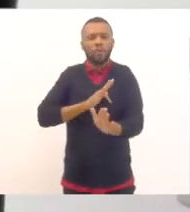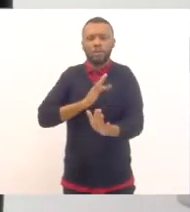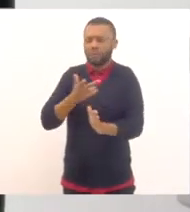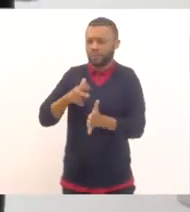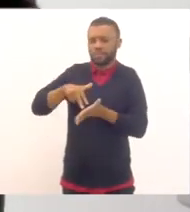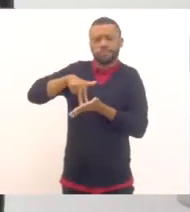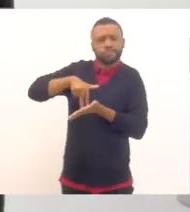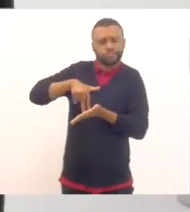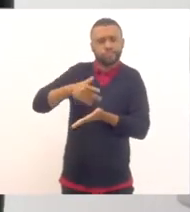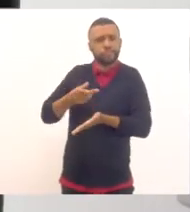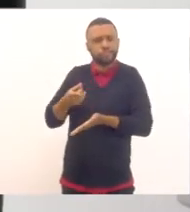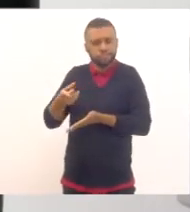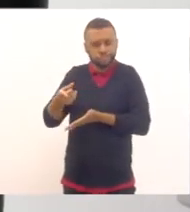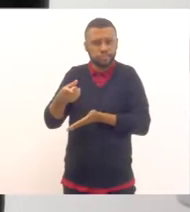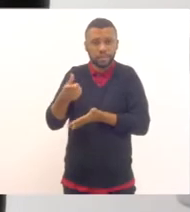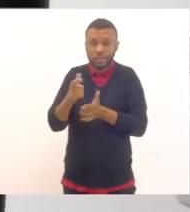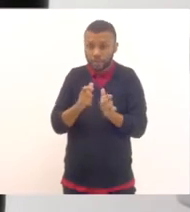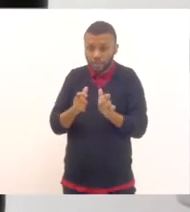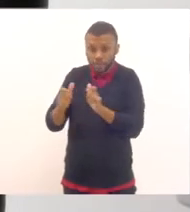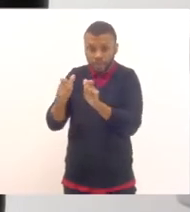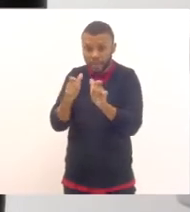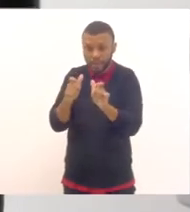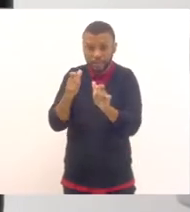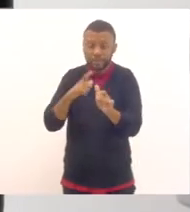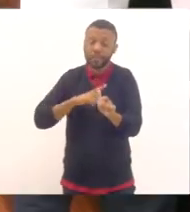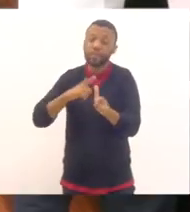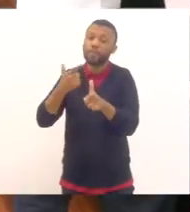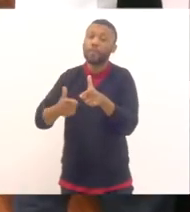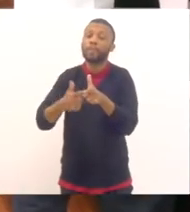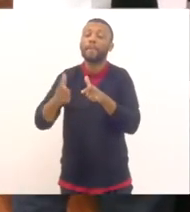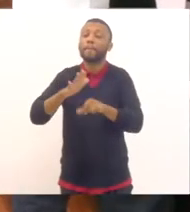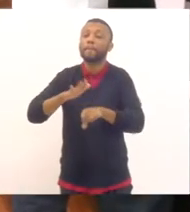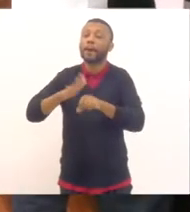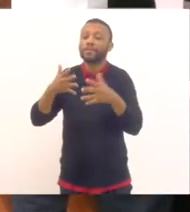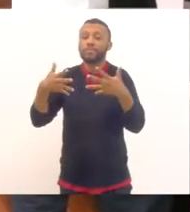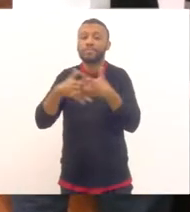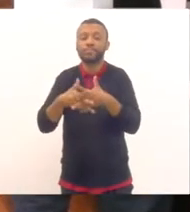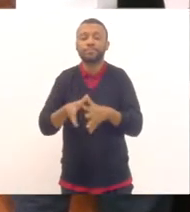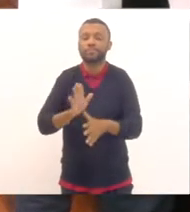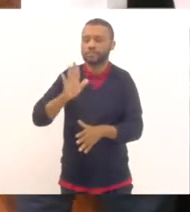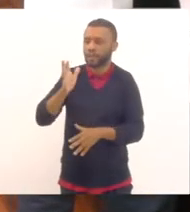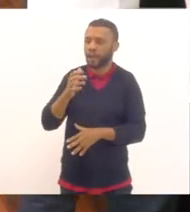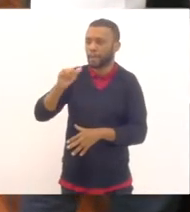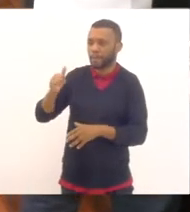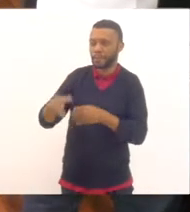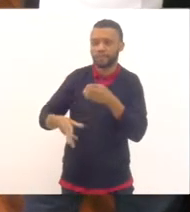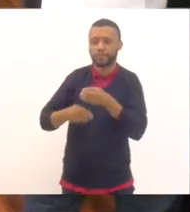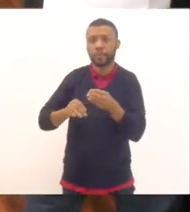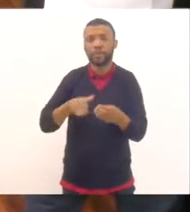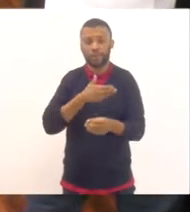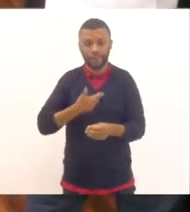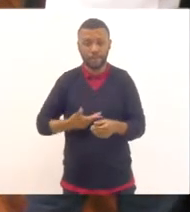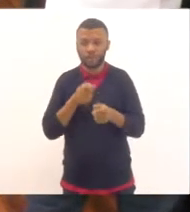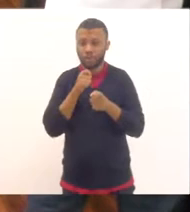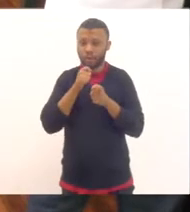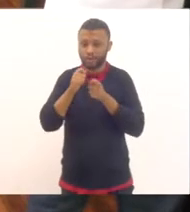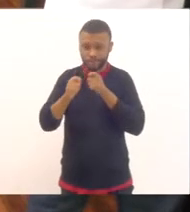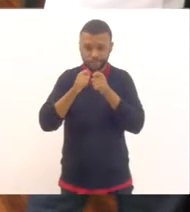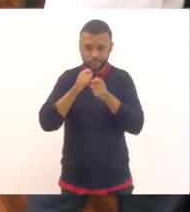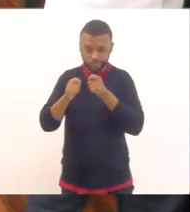foram cancelados mais crônicos eu queria até aproveitar a pergunta que tá da Valdete que o governador falou na imprensa